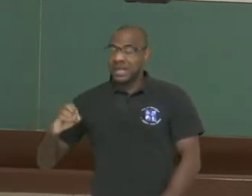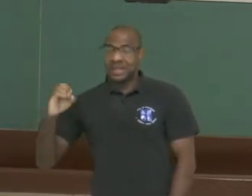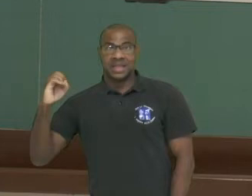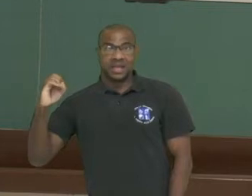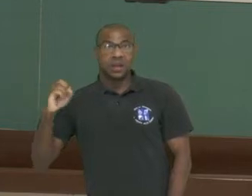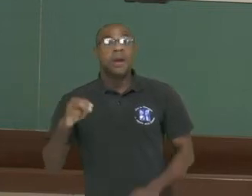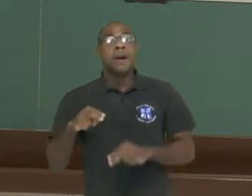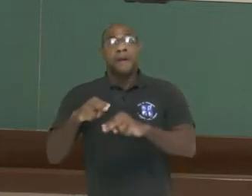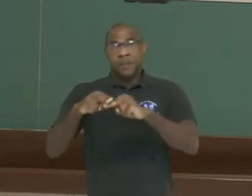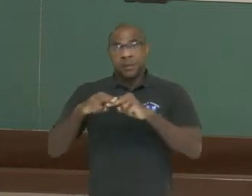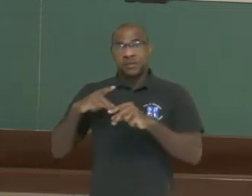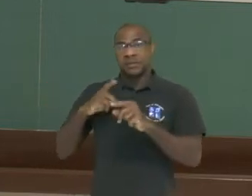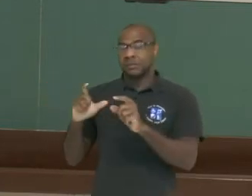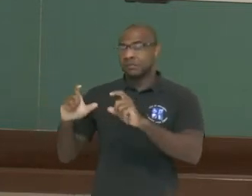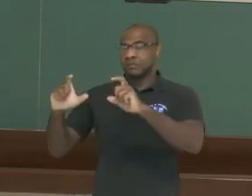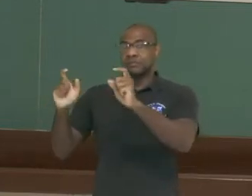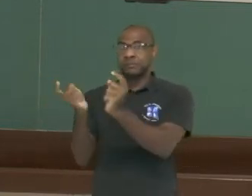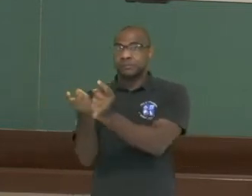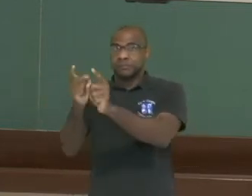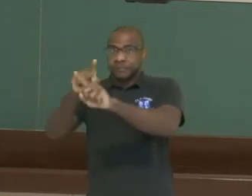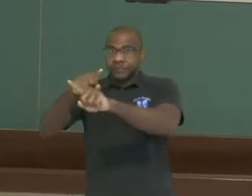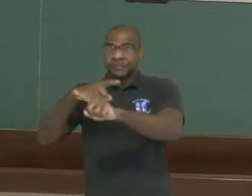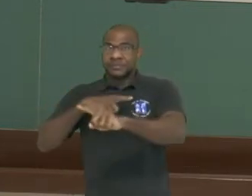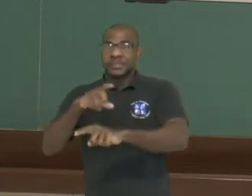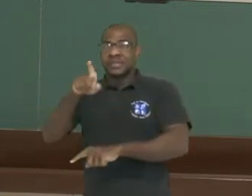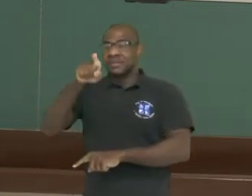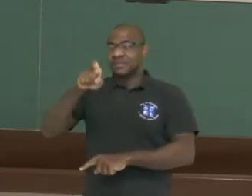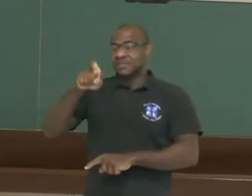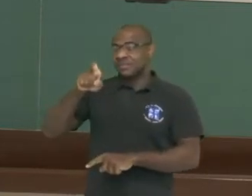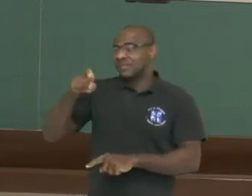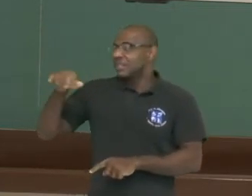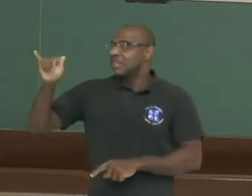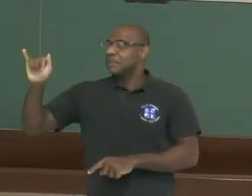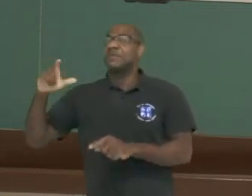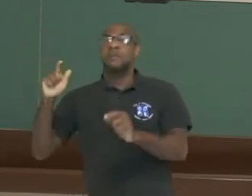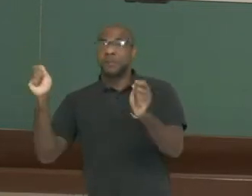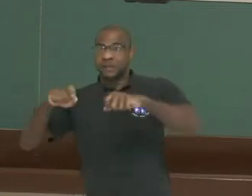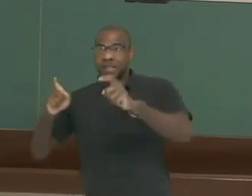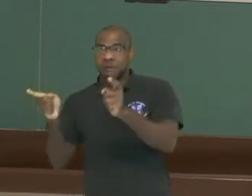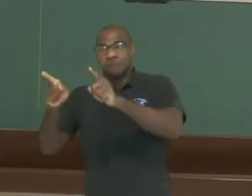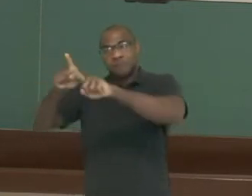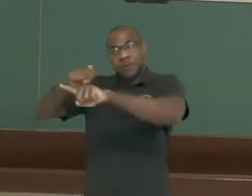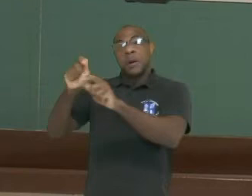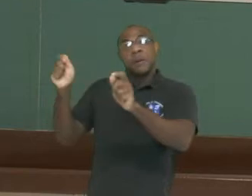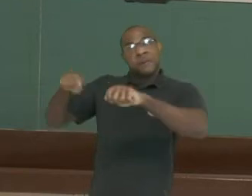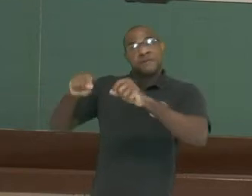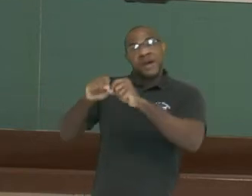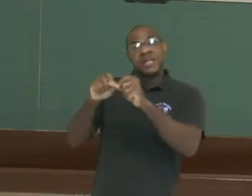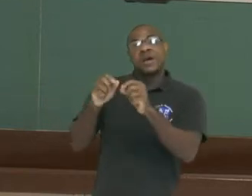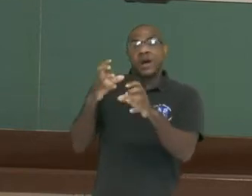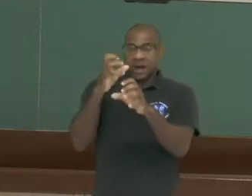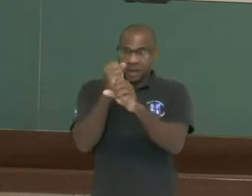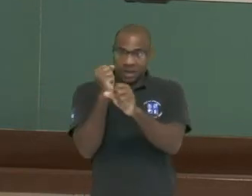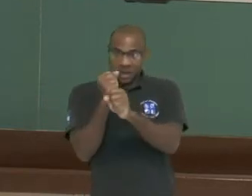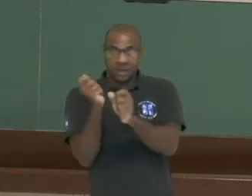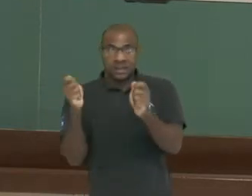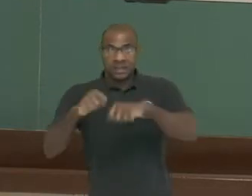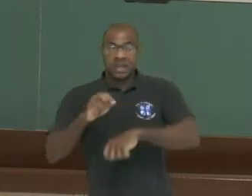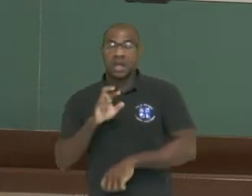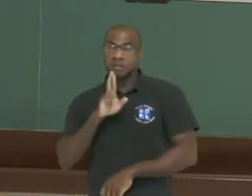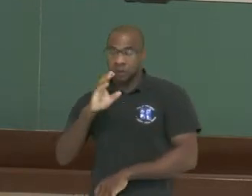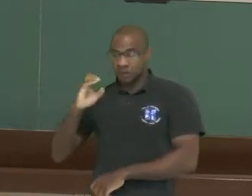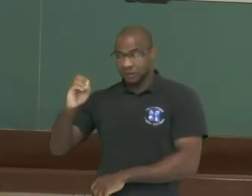vai ter essa inversão de posição aqui do X e do Y, para que a gente possa fazer a continha lá do NOx e que a soma dê